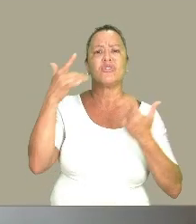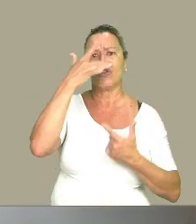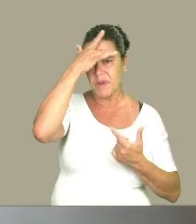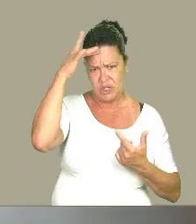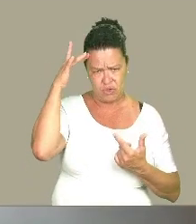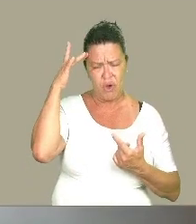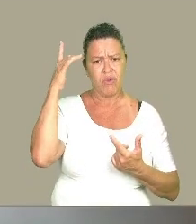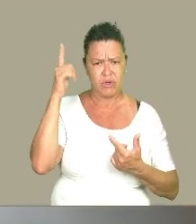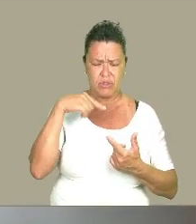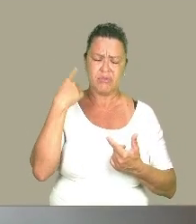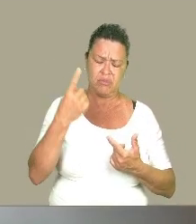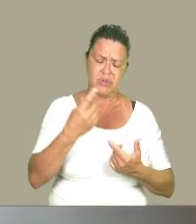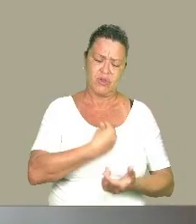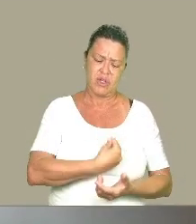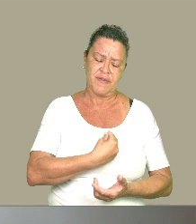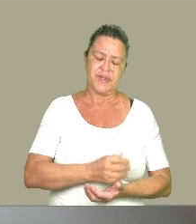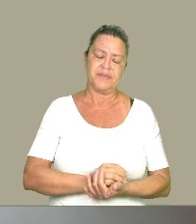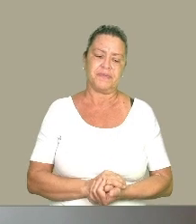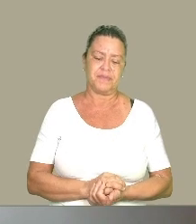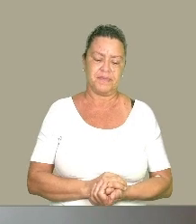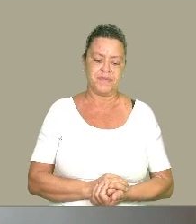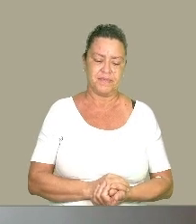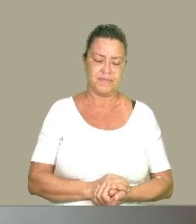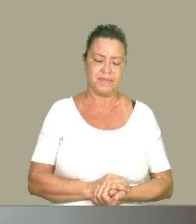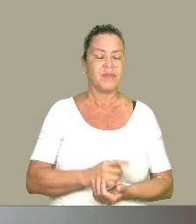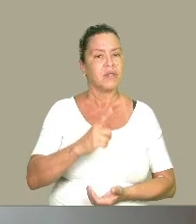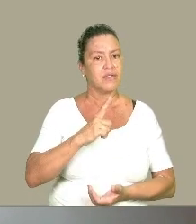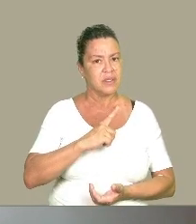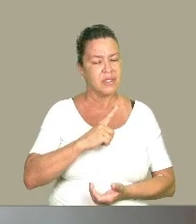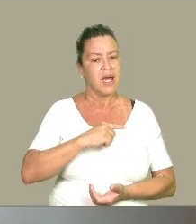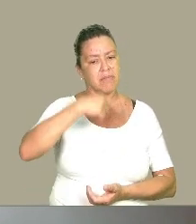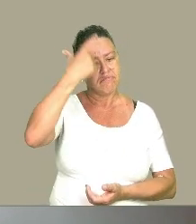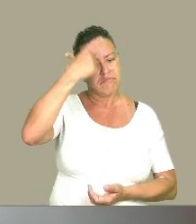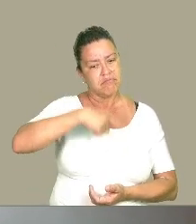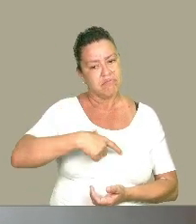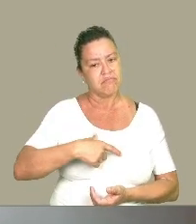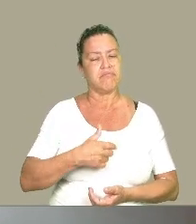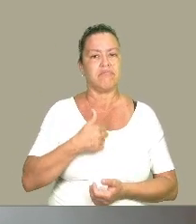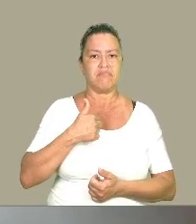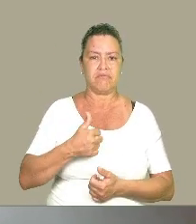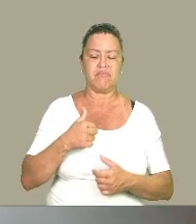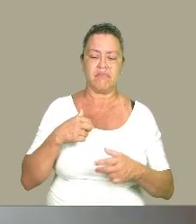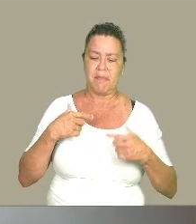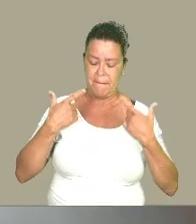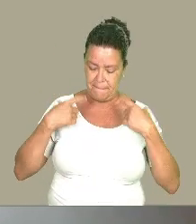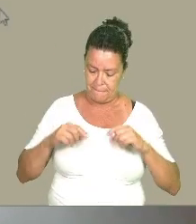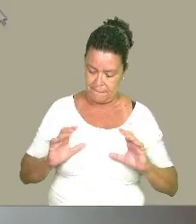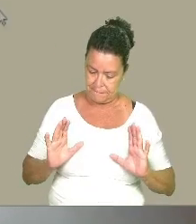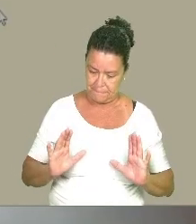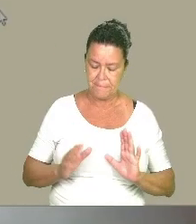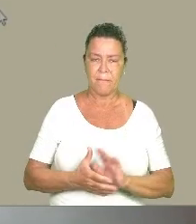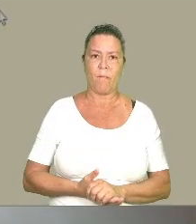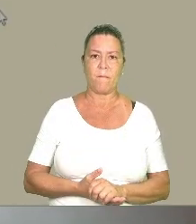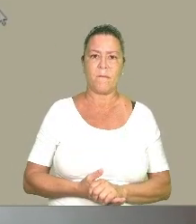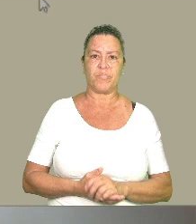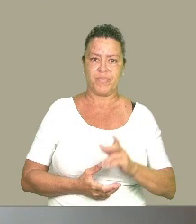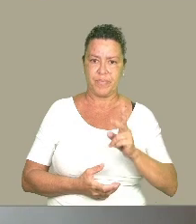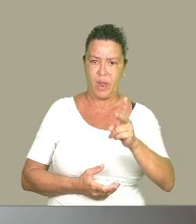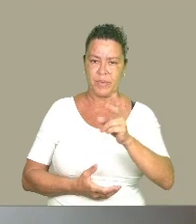pedacinho da nossa vida eterna. Então, que tenhamos sim uma postura de gratidão em relação a elas. Vamos em